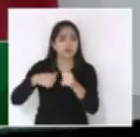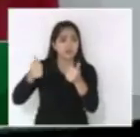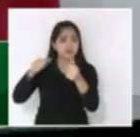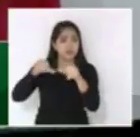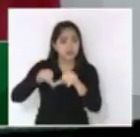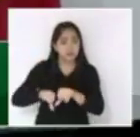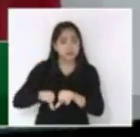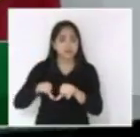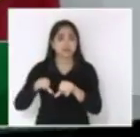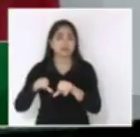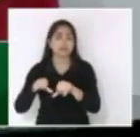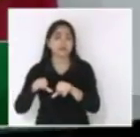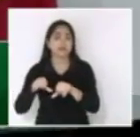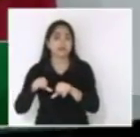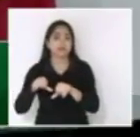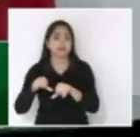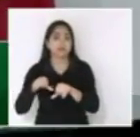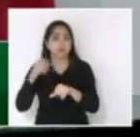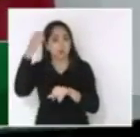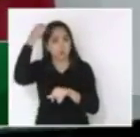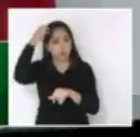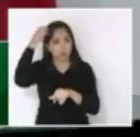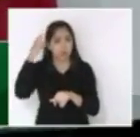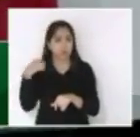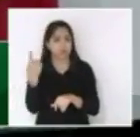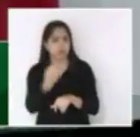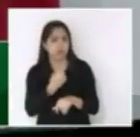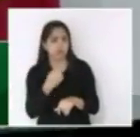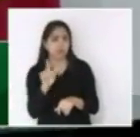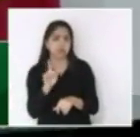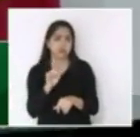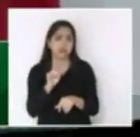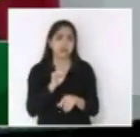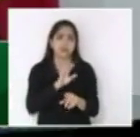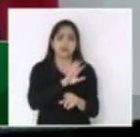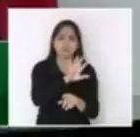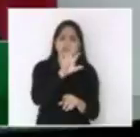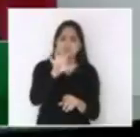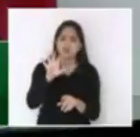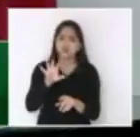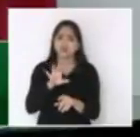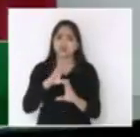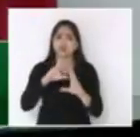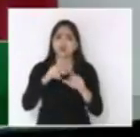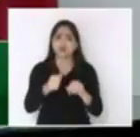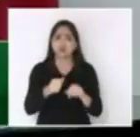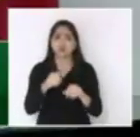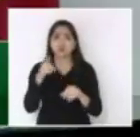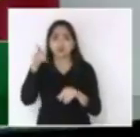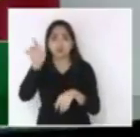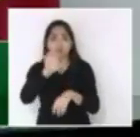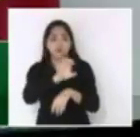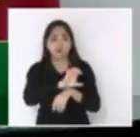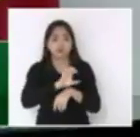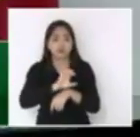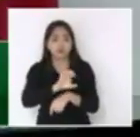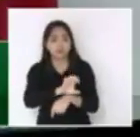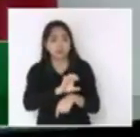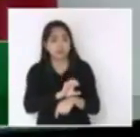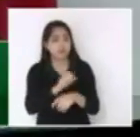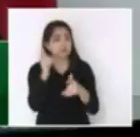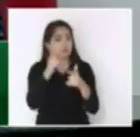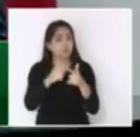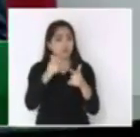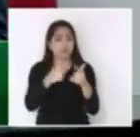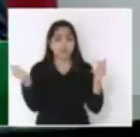foi provocada por nós, também nos atingiu, mas enquanto outros estados não pagam nem sequer a folha dos